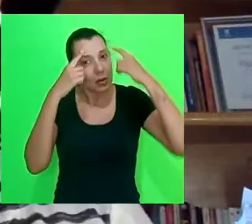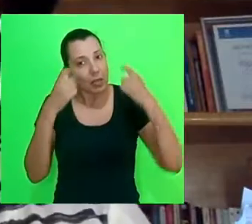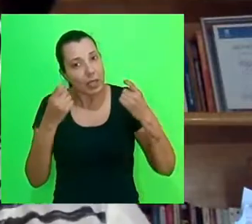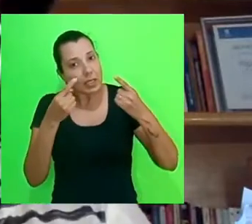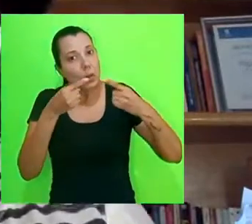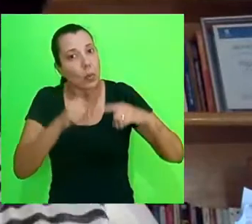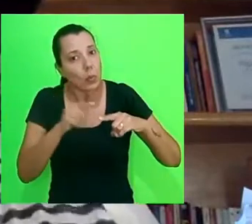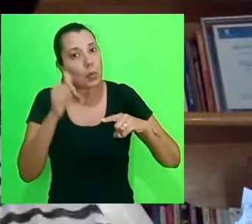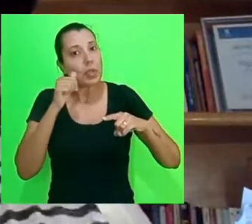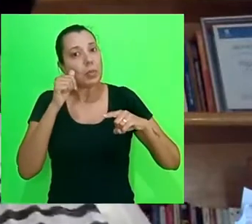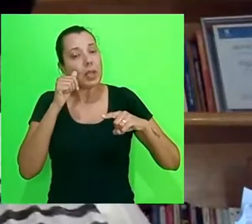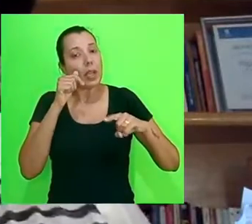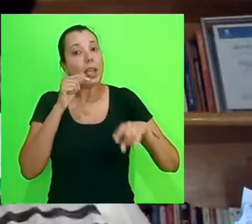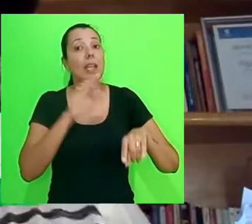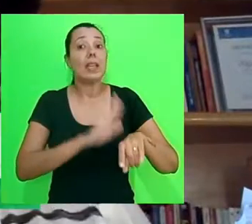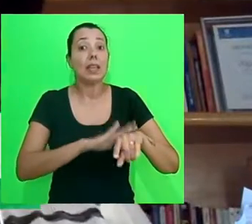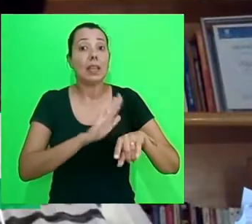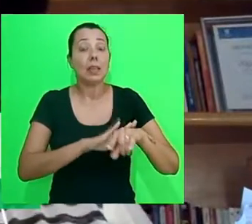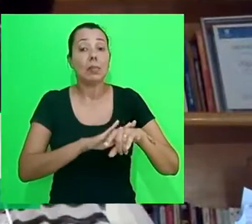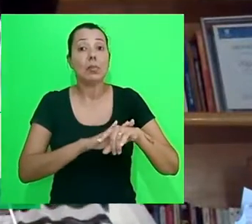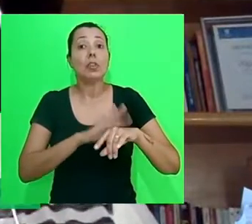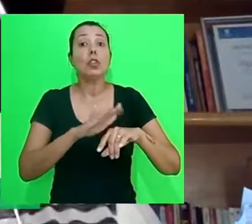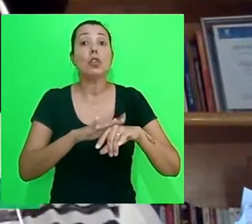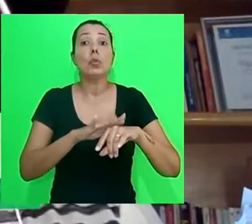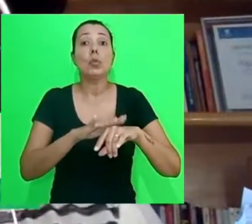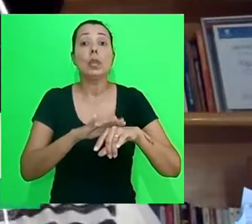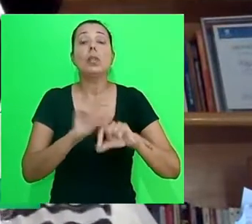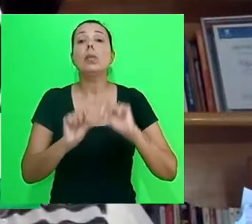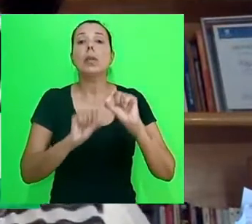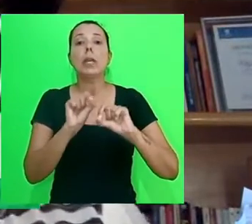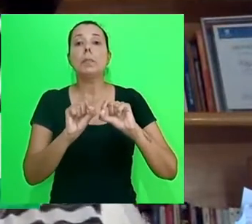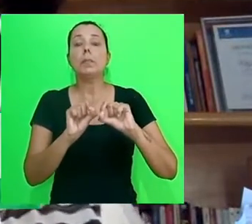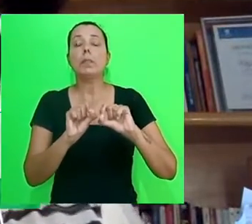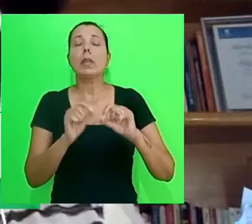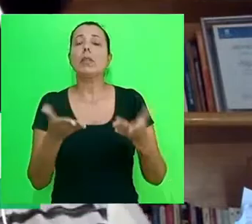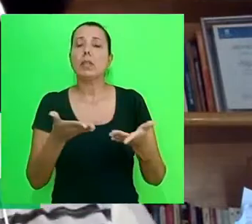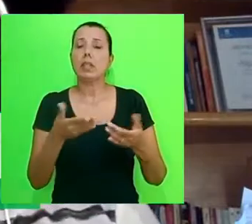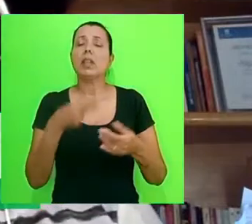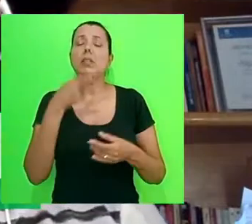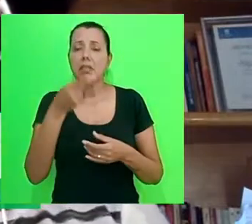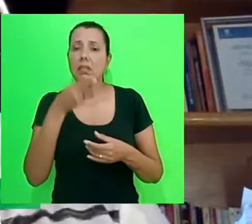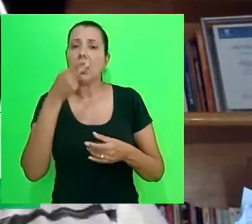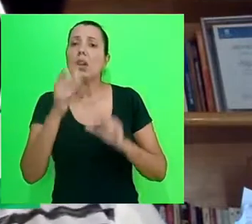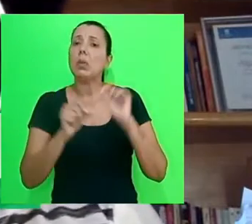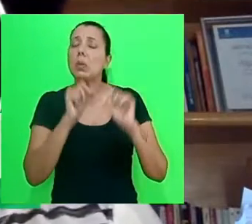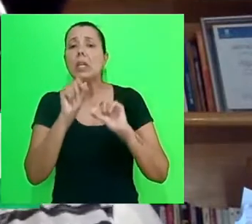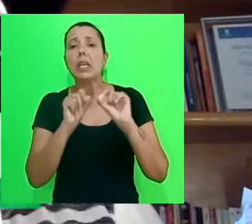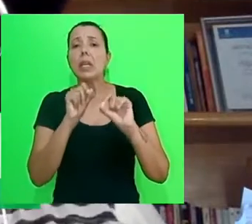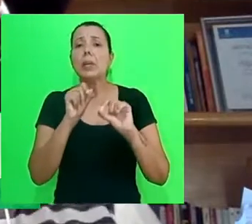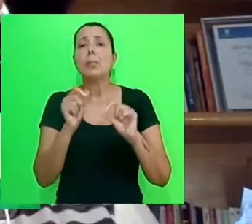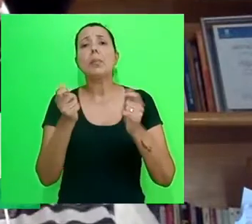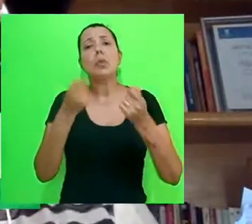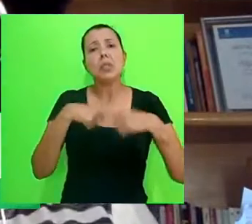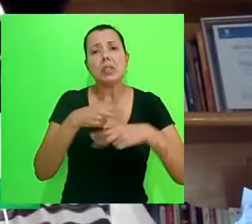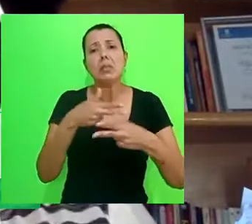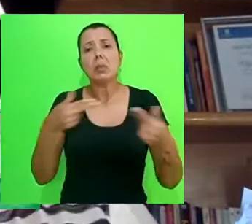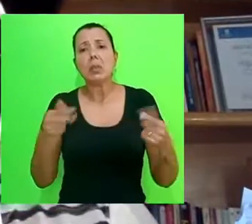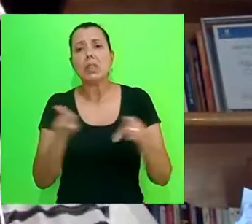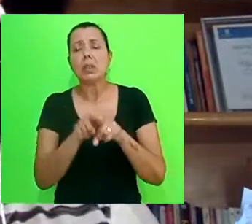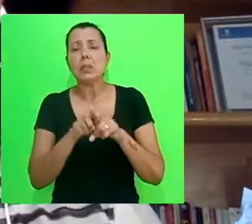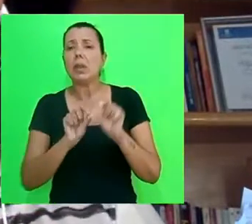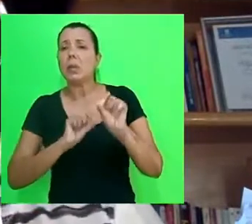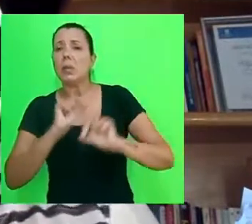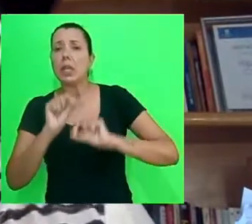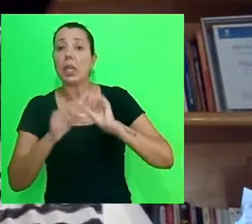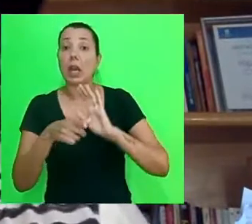de pandemia. E você fala, né, sobre a questão de um possível gatilho. Eu acho que antes de